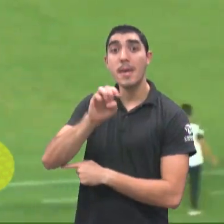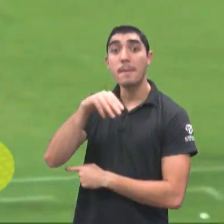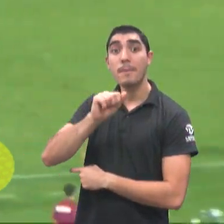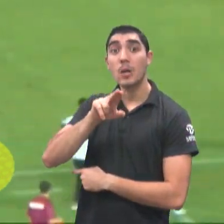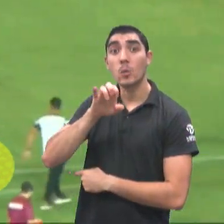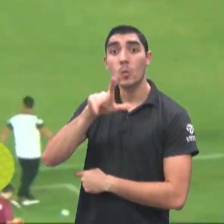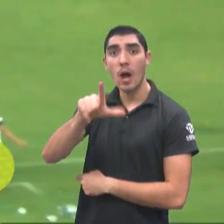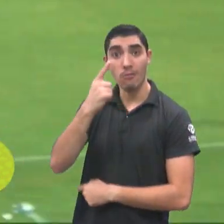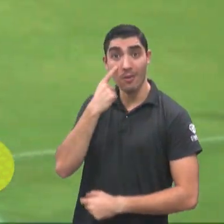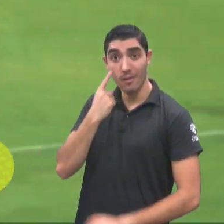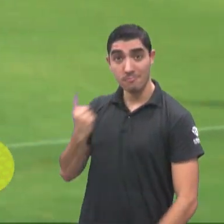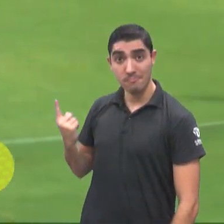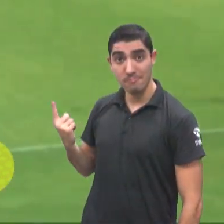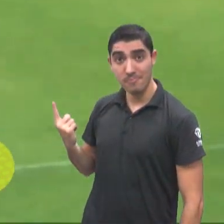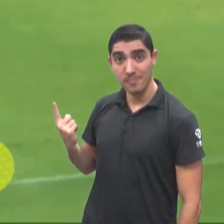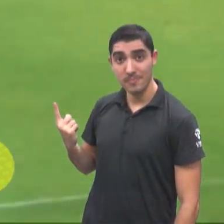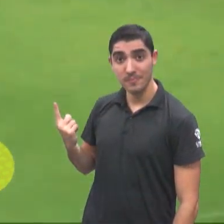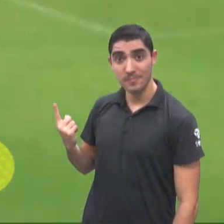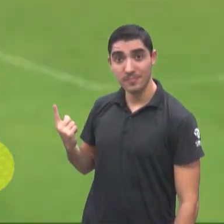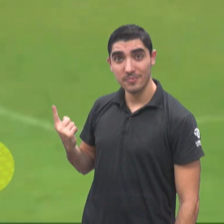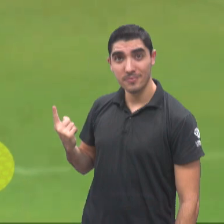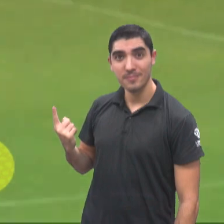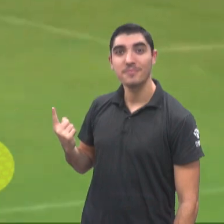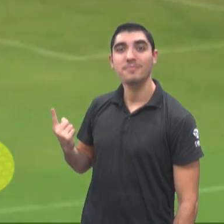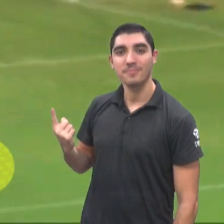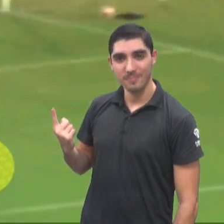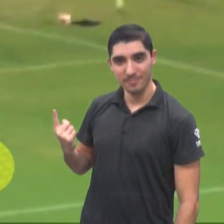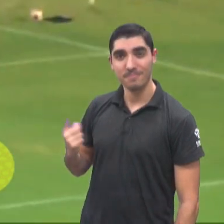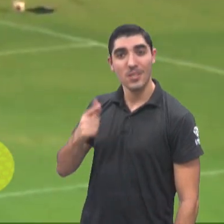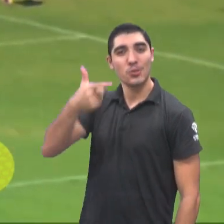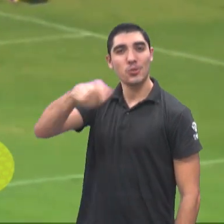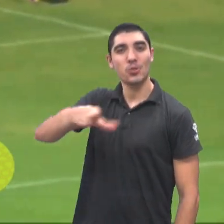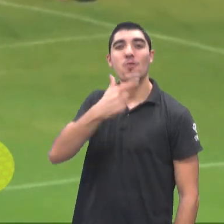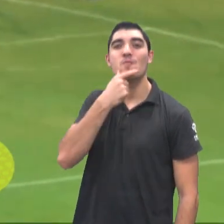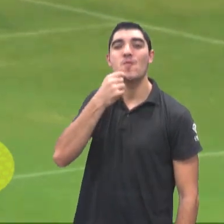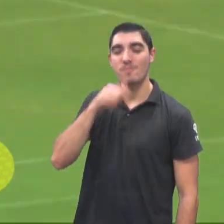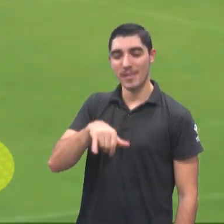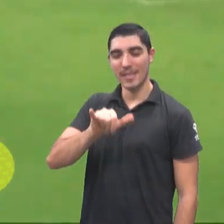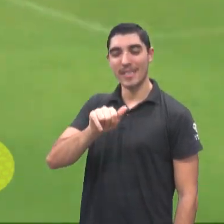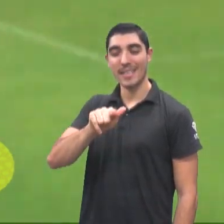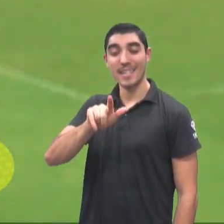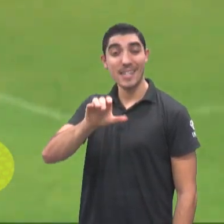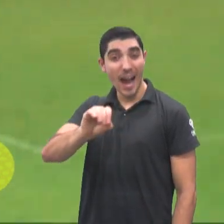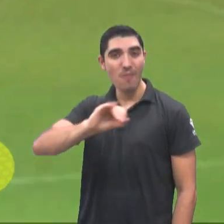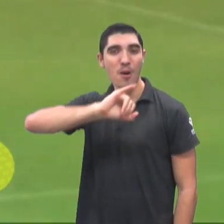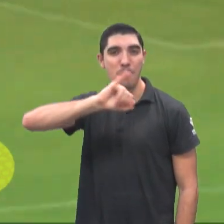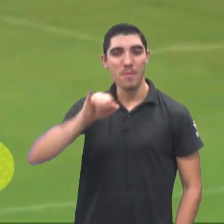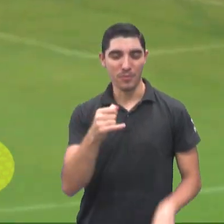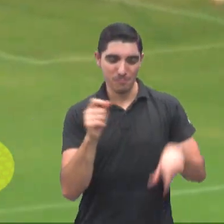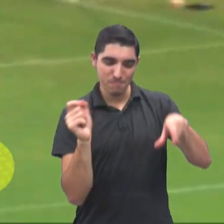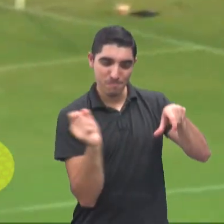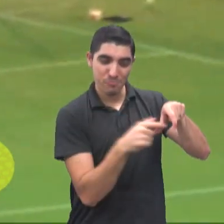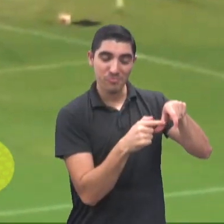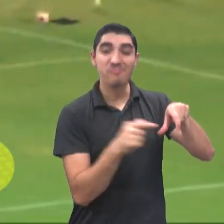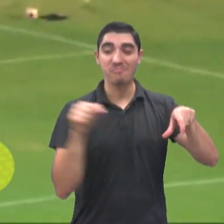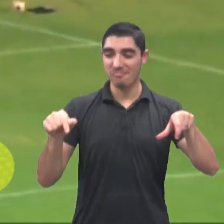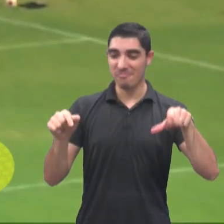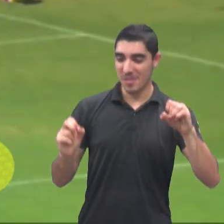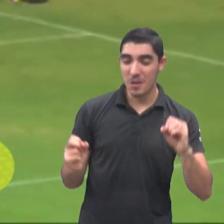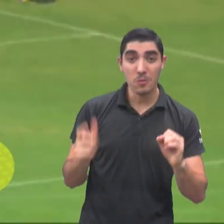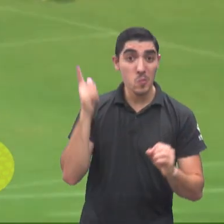tocou entre os zagueiros para Iago, que dominou dentro da área e bateu na saída de Lucas Gomes para fazer o segundo do Tigre do